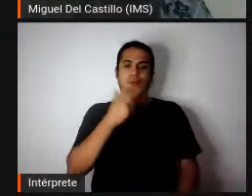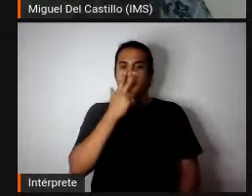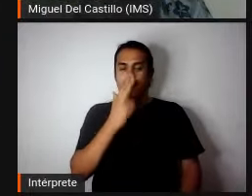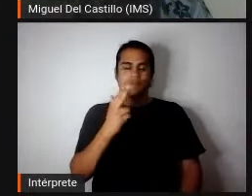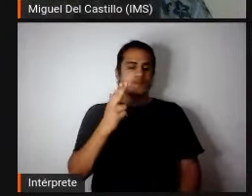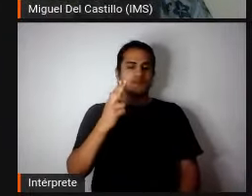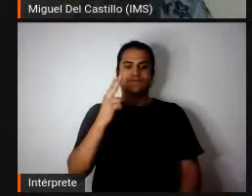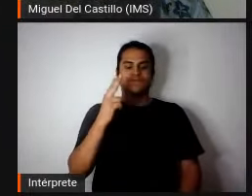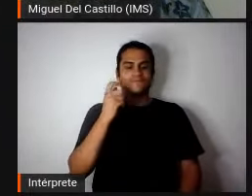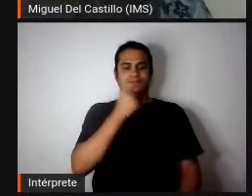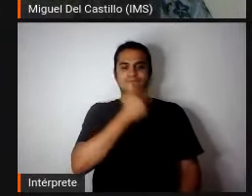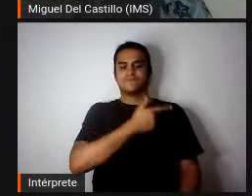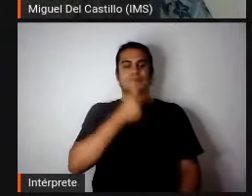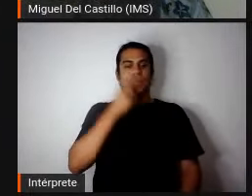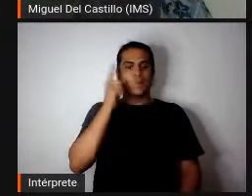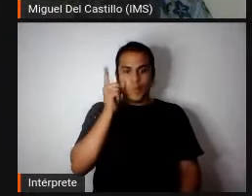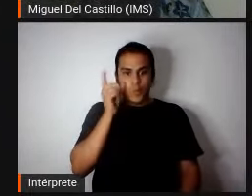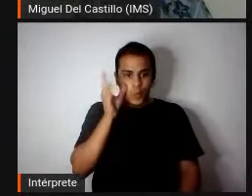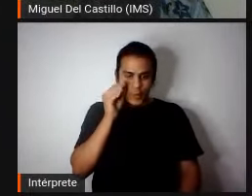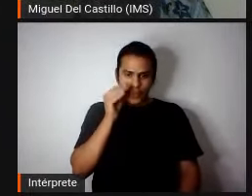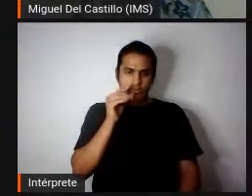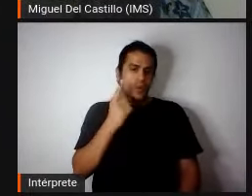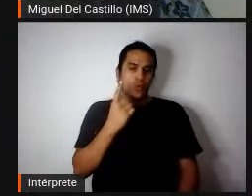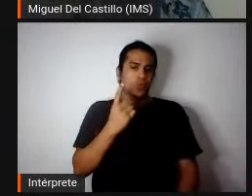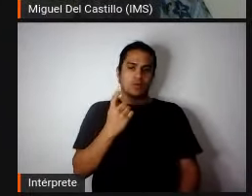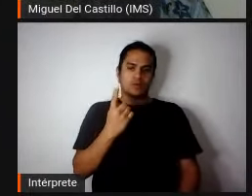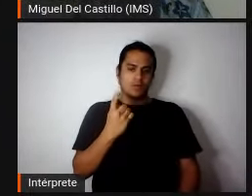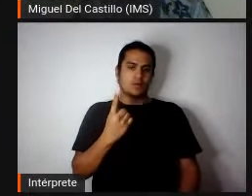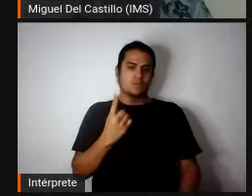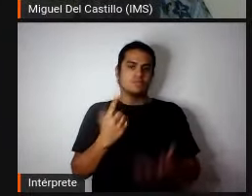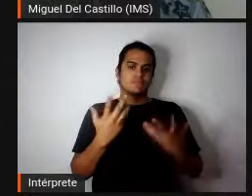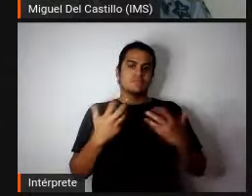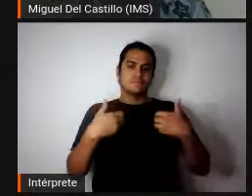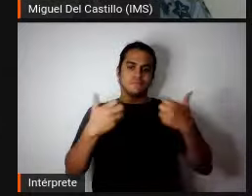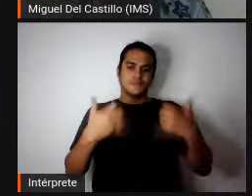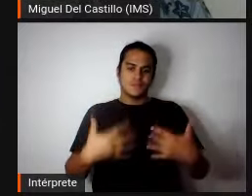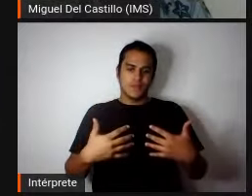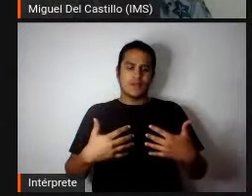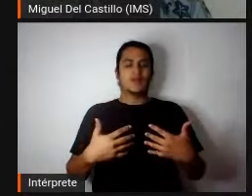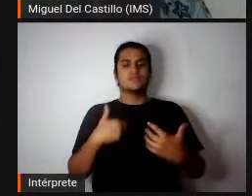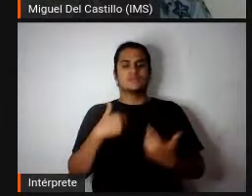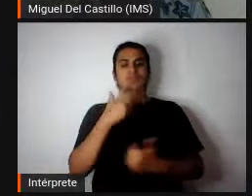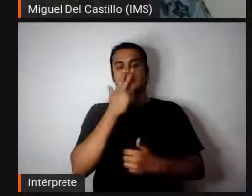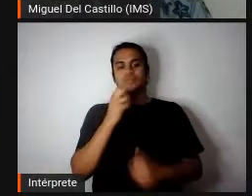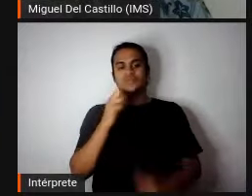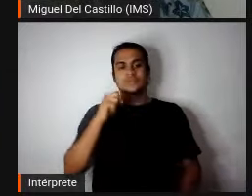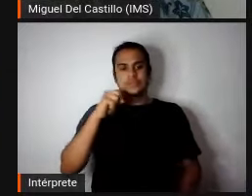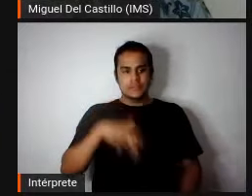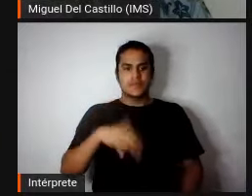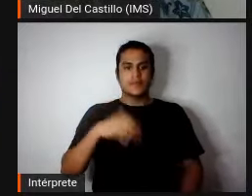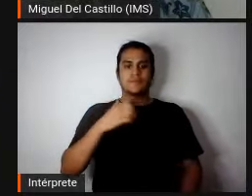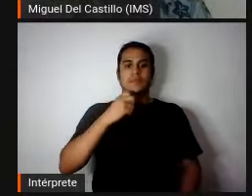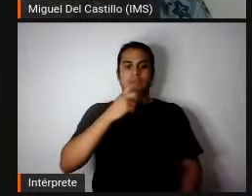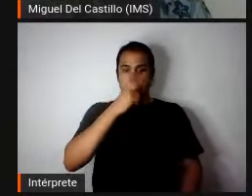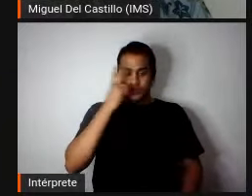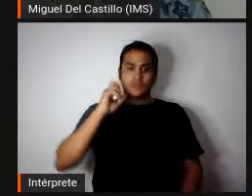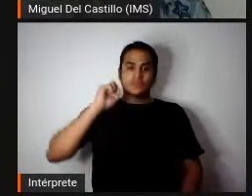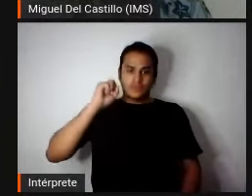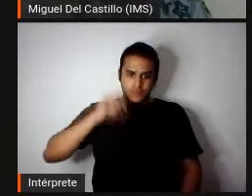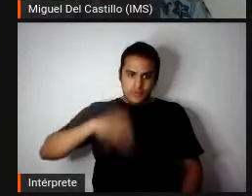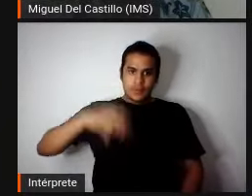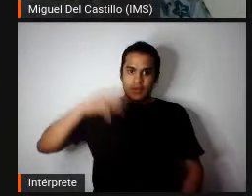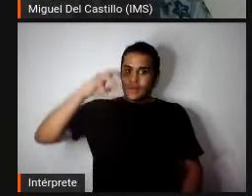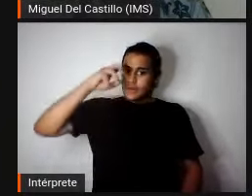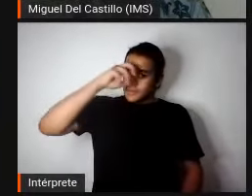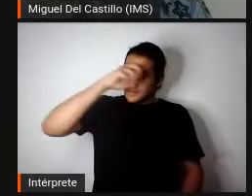a única coisa que eu vou dizer é assim, que eu acho que, sim, as pessoas aprendem muito comigo, eu